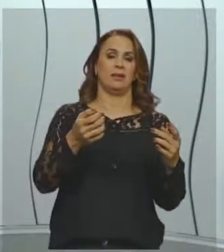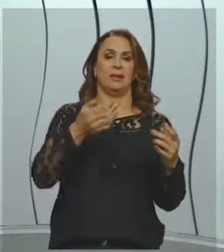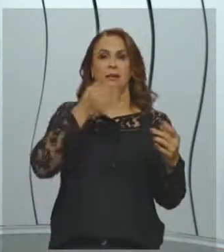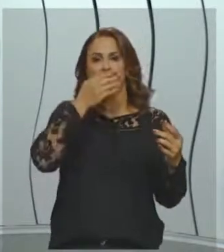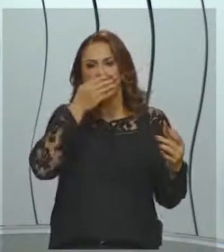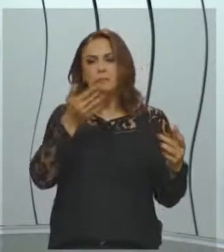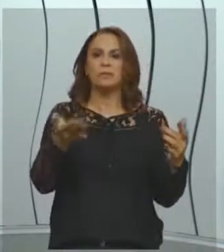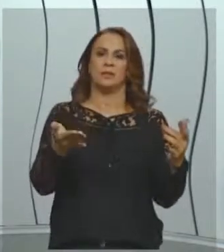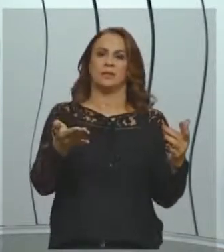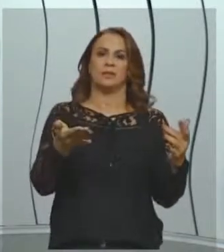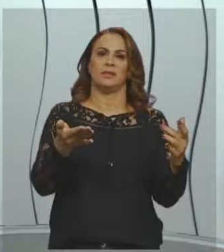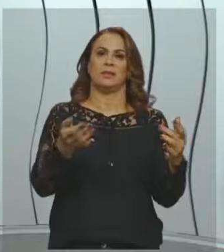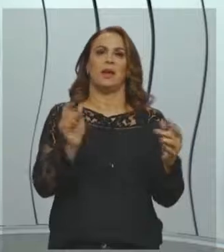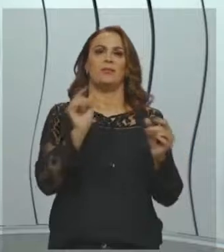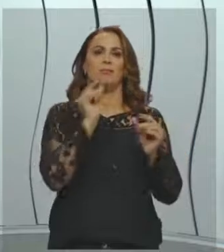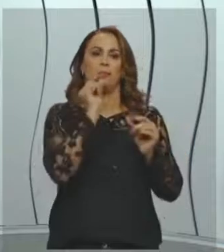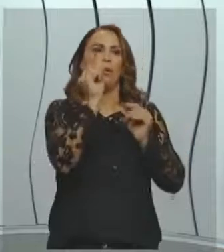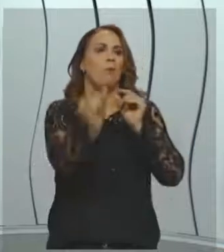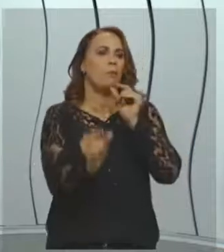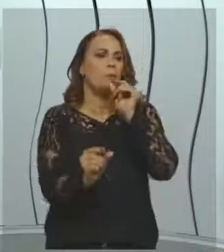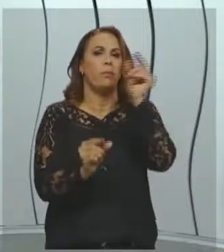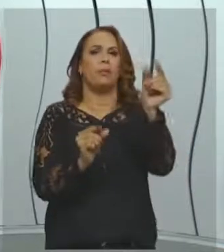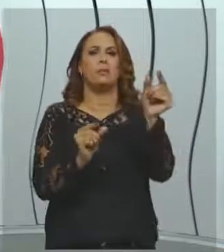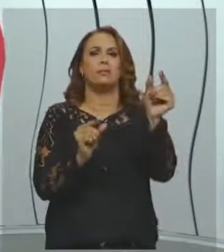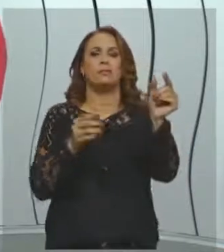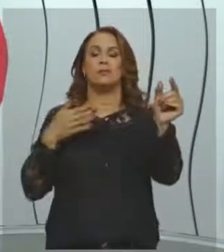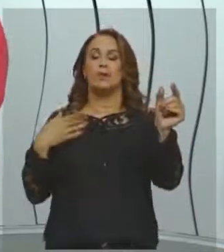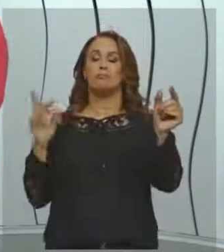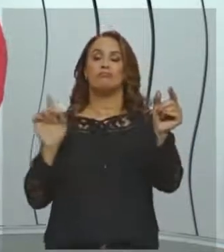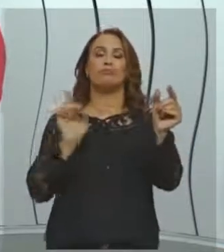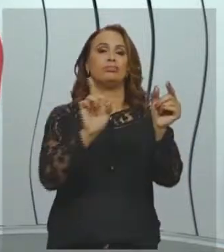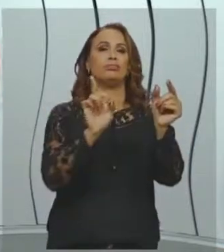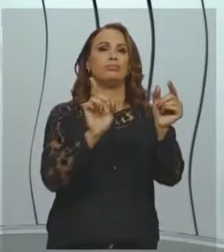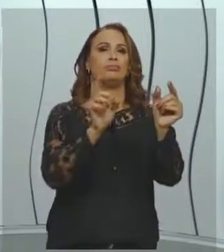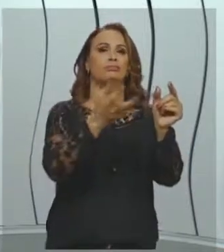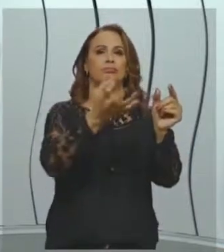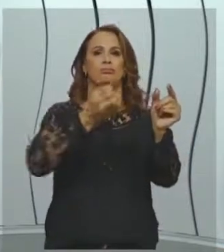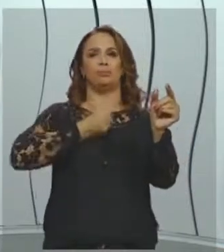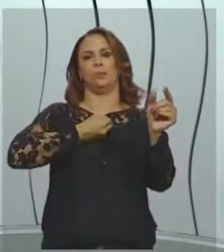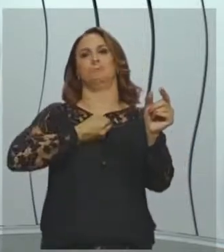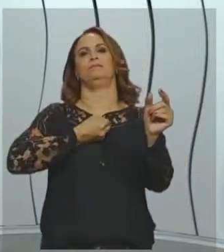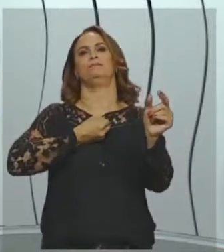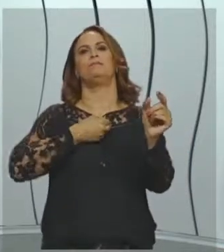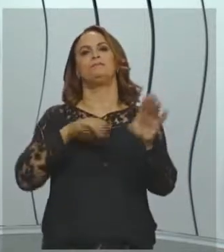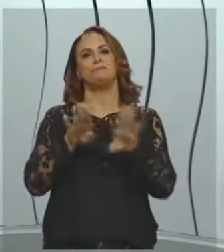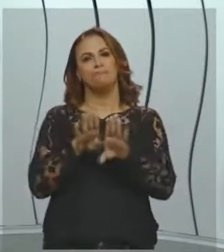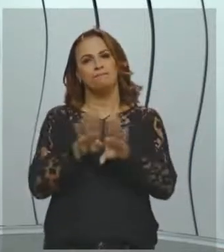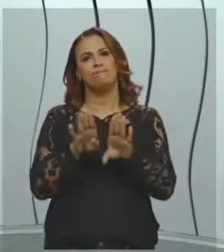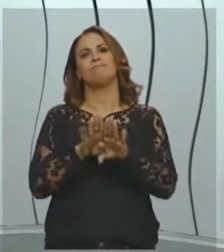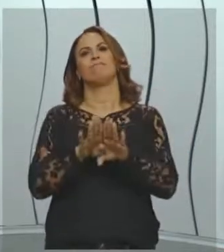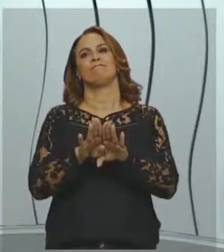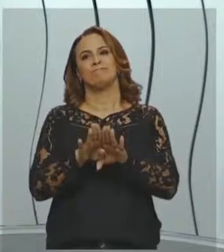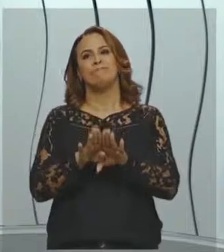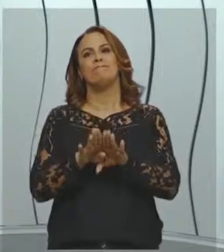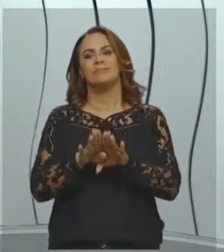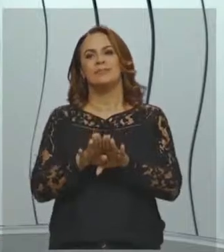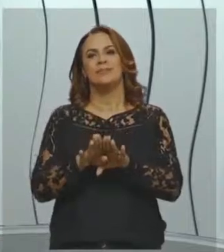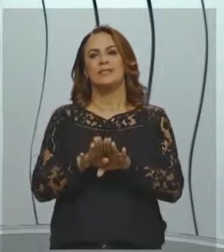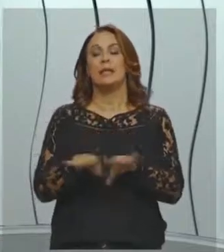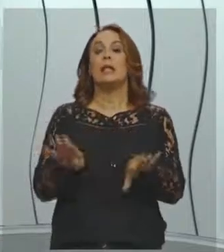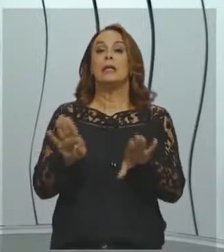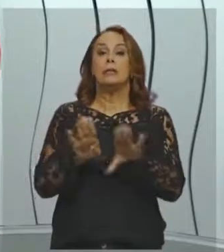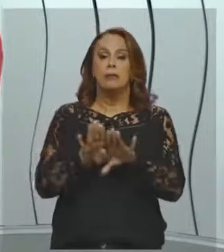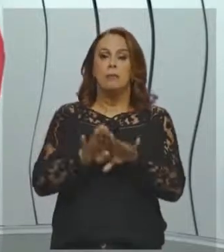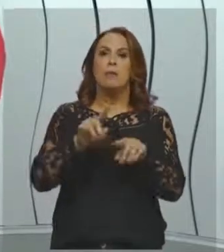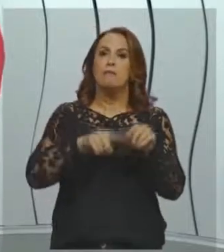que está aí no ar, e você acaba adquirindo esse vírus também em contato com objetos,